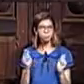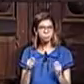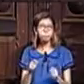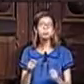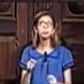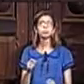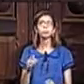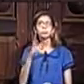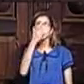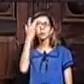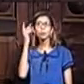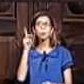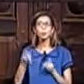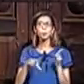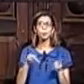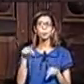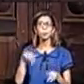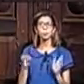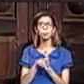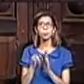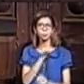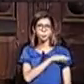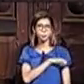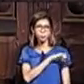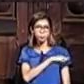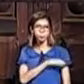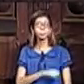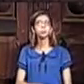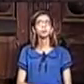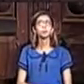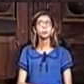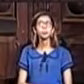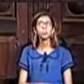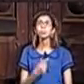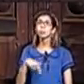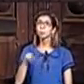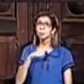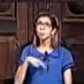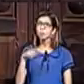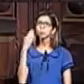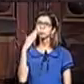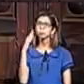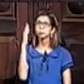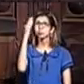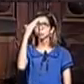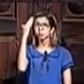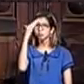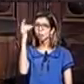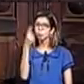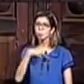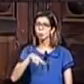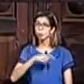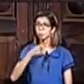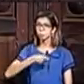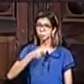para o povo fluminense. E entendemos que é obrigação nossa